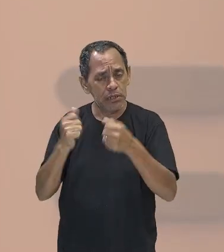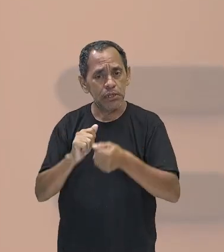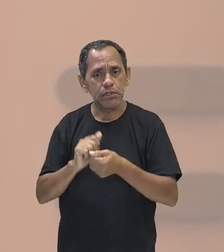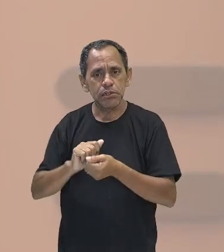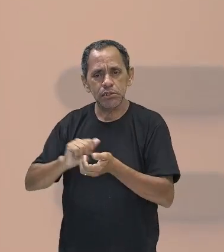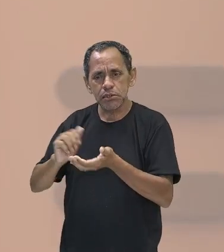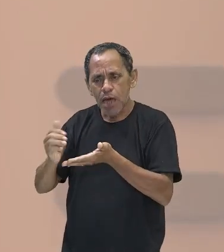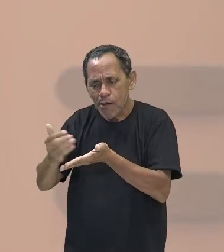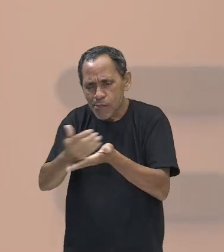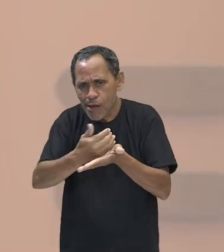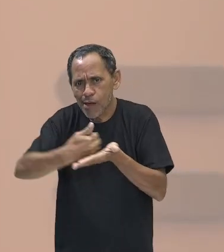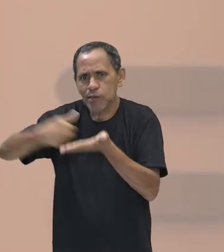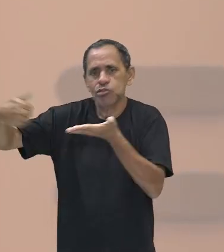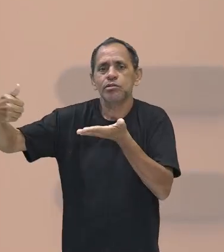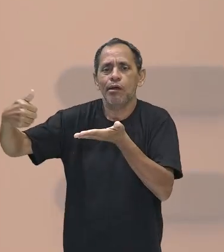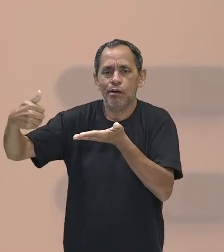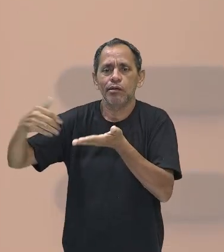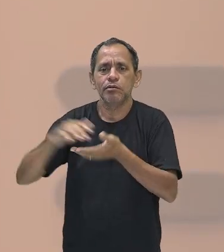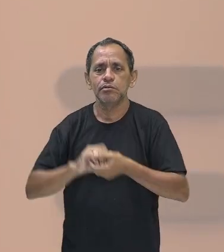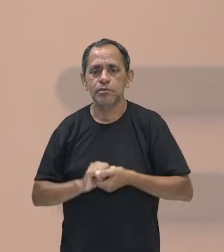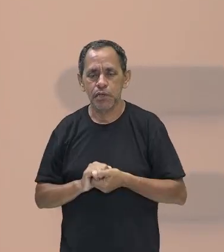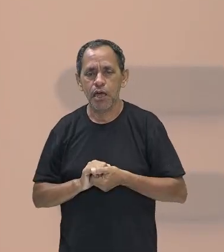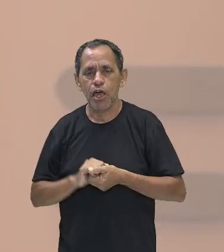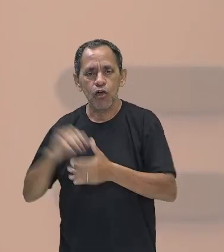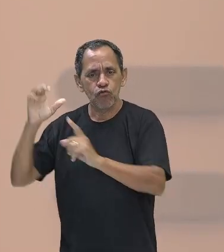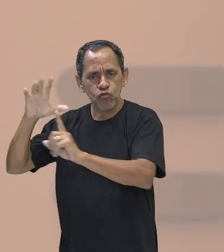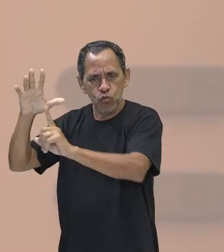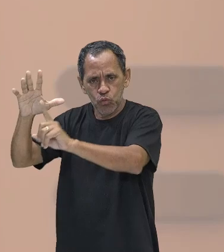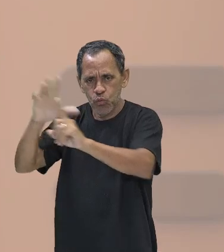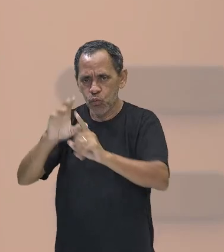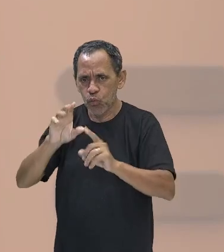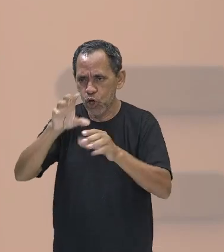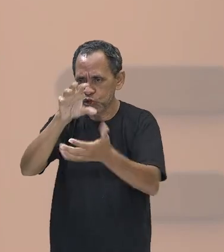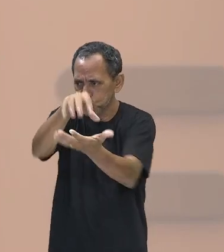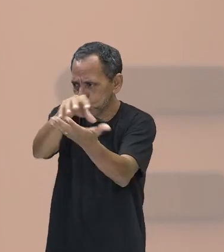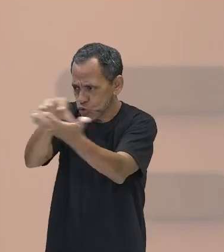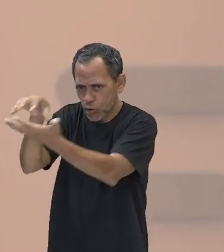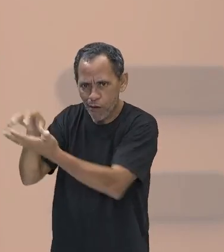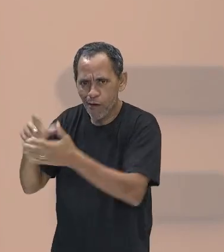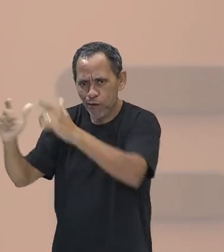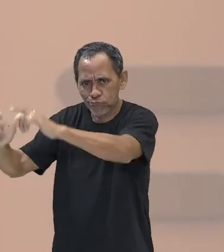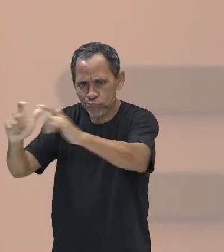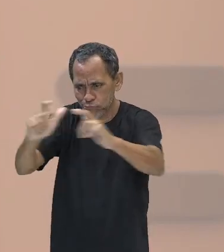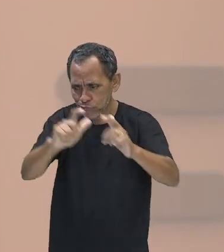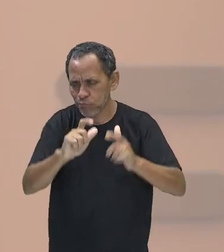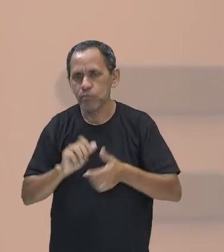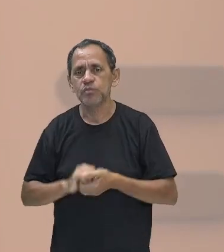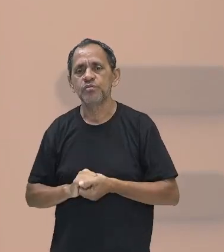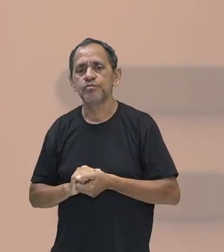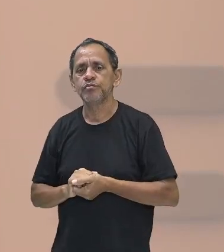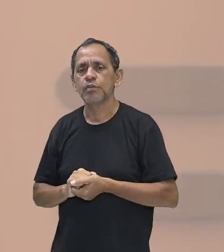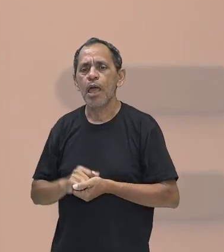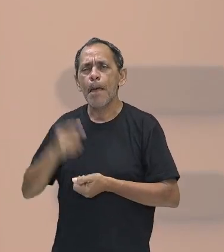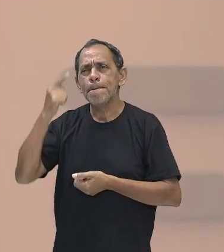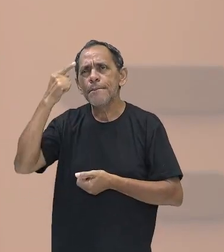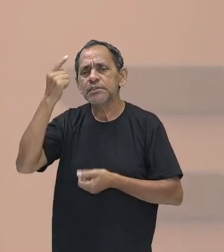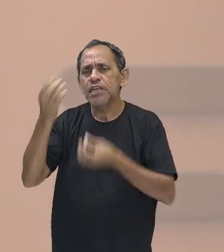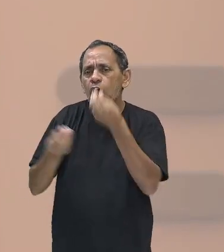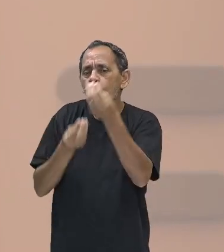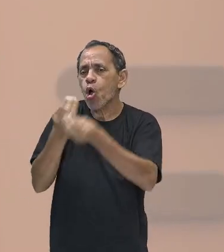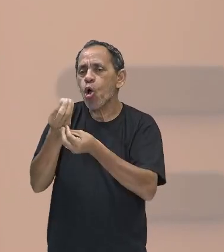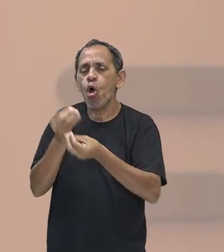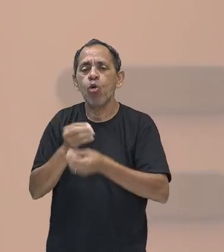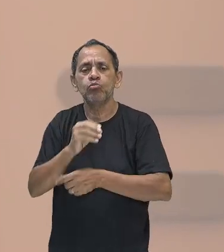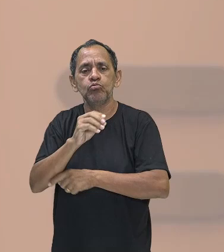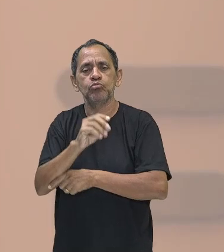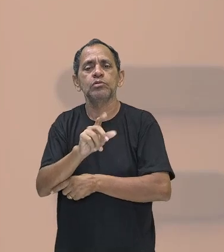né, esta influência persa dessas outras localidades. Exatamente por isso, o que a gente vai pensar? A gente vai pensar, então, nessa Liga de